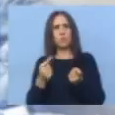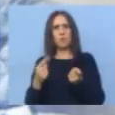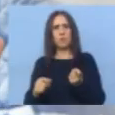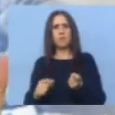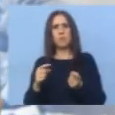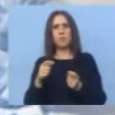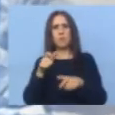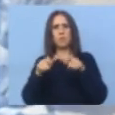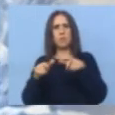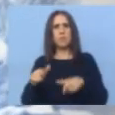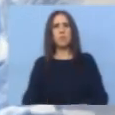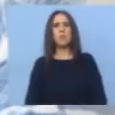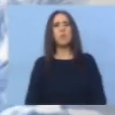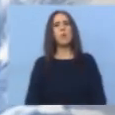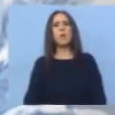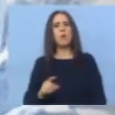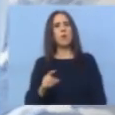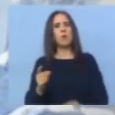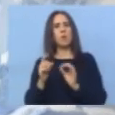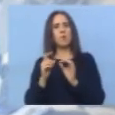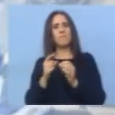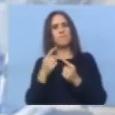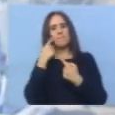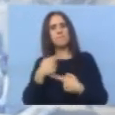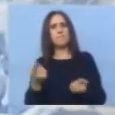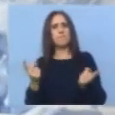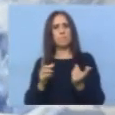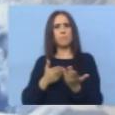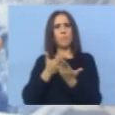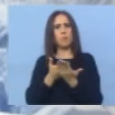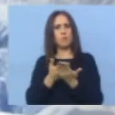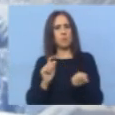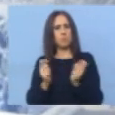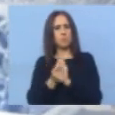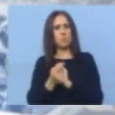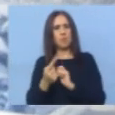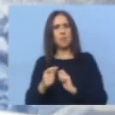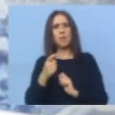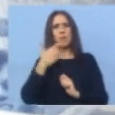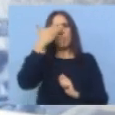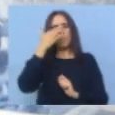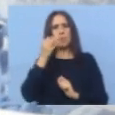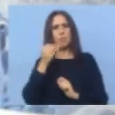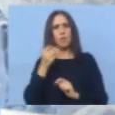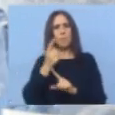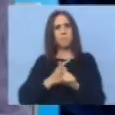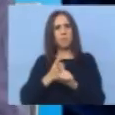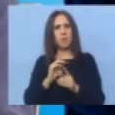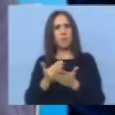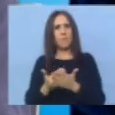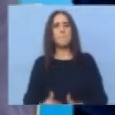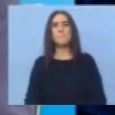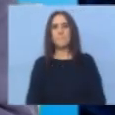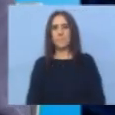dá um novo sentido a estas propostas de quaresmal, ritos, ou que se vivem às vezes sem... Abre-nos para outras dimensões que